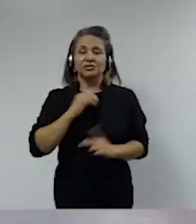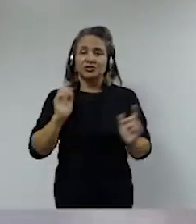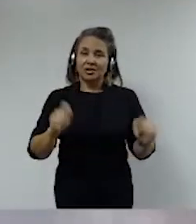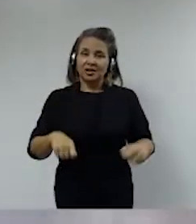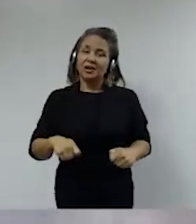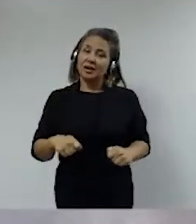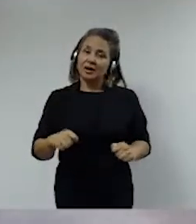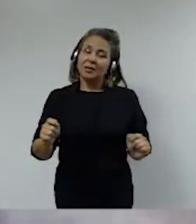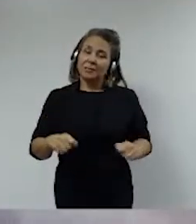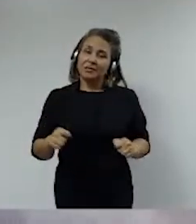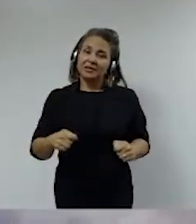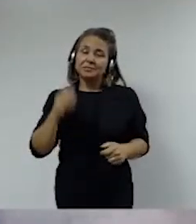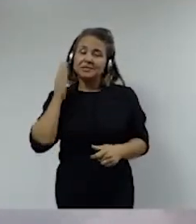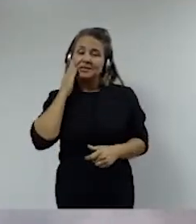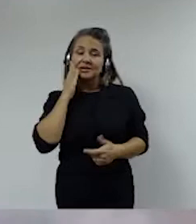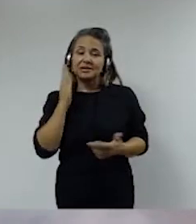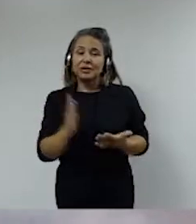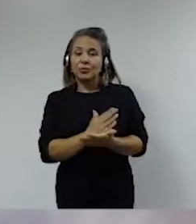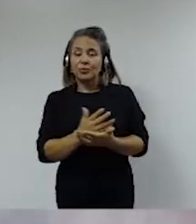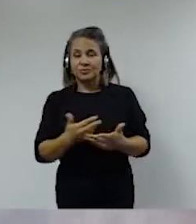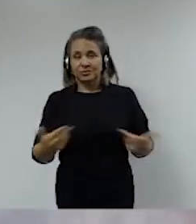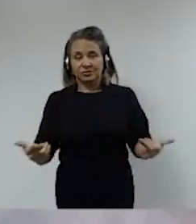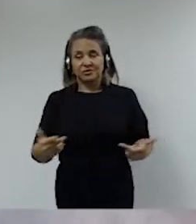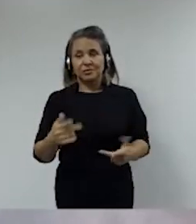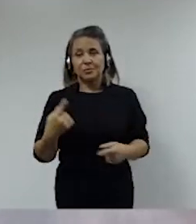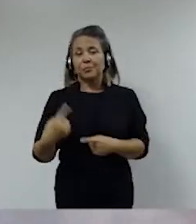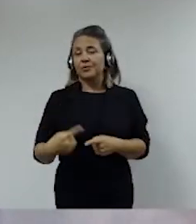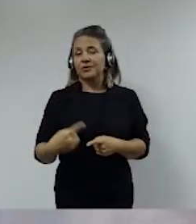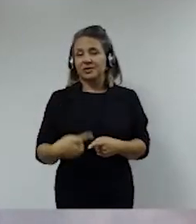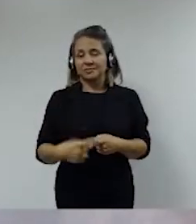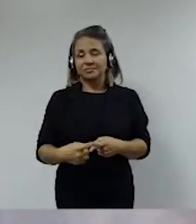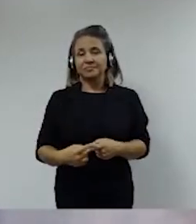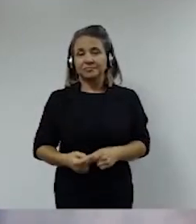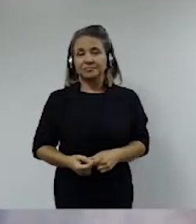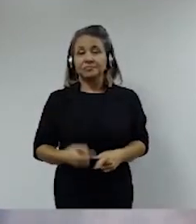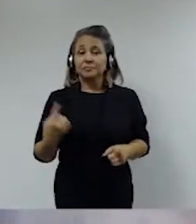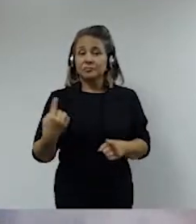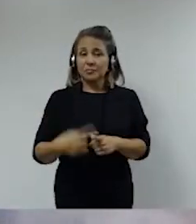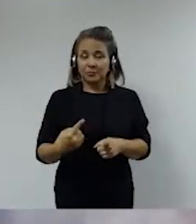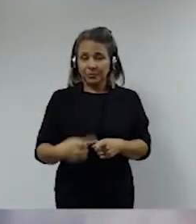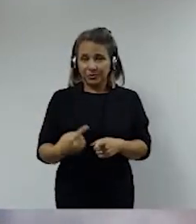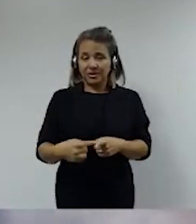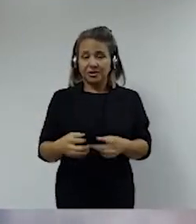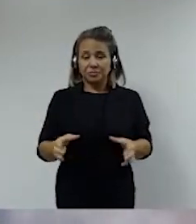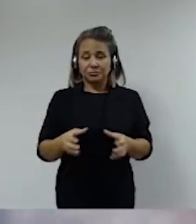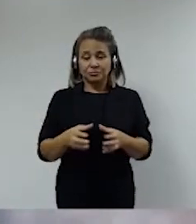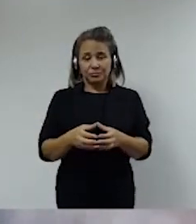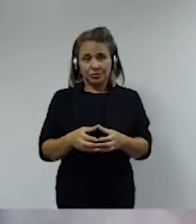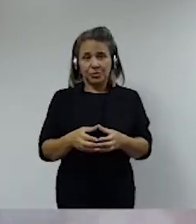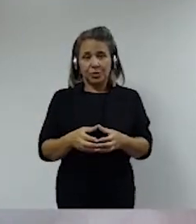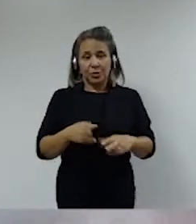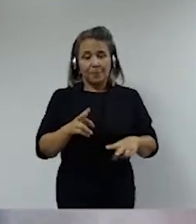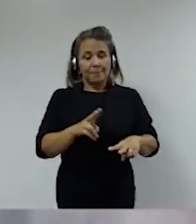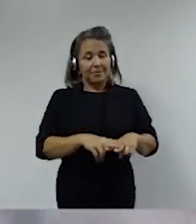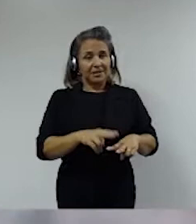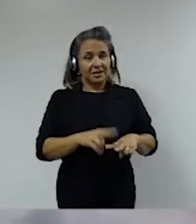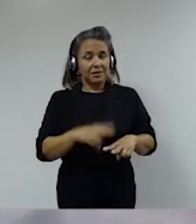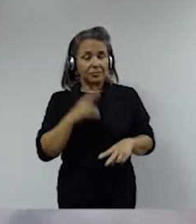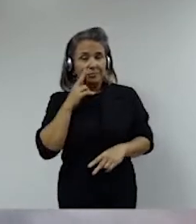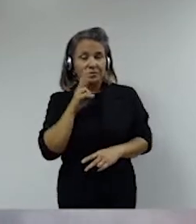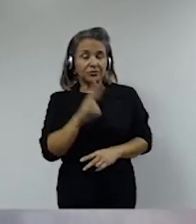podemos vislumbrar alguns cenários. E por que isso, né? Porque o processo penal, da maneira como eu